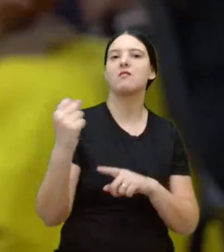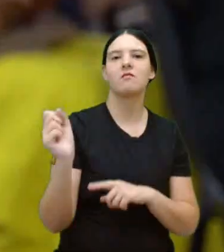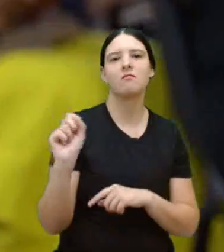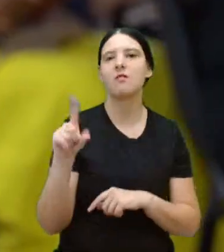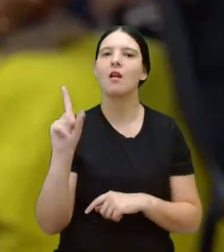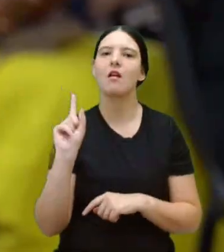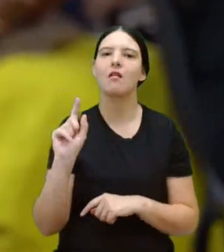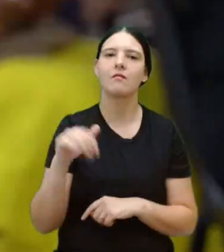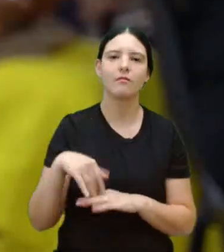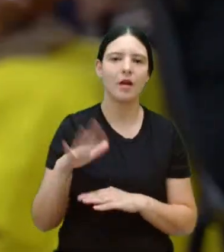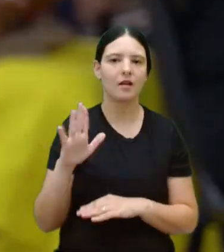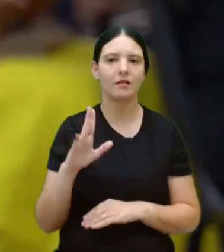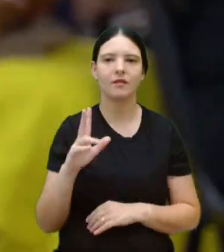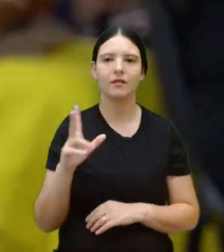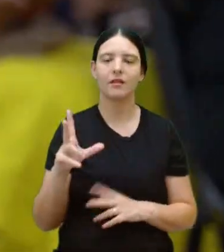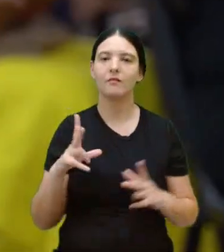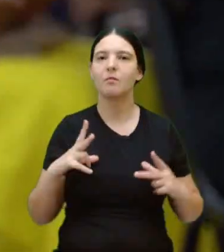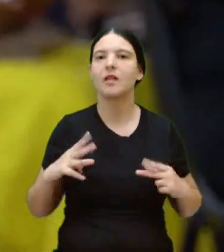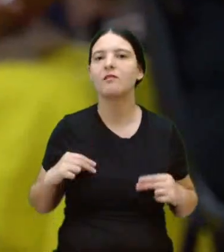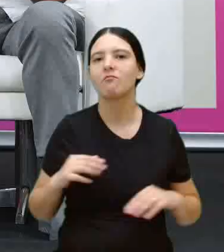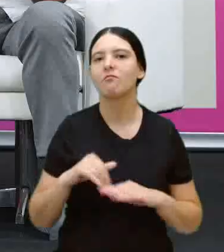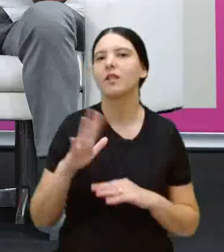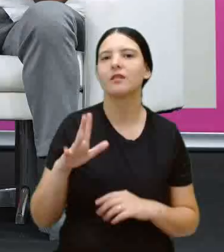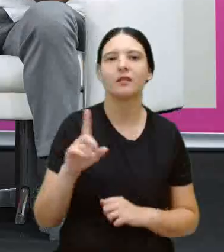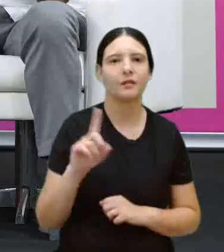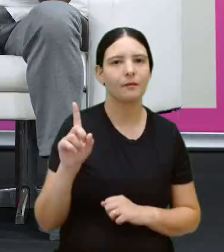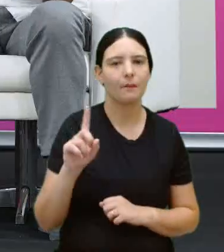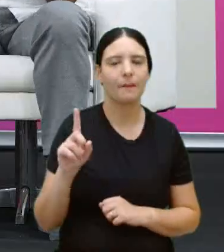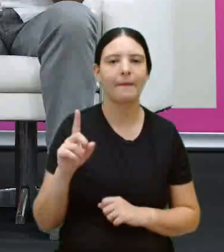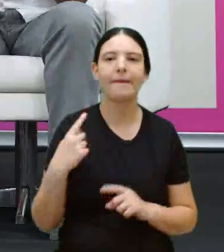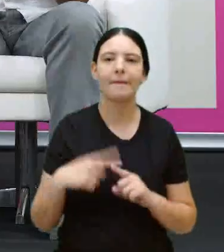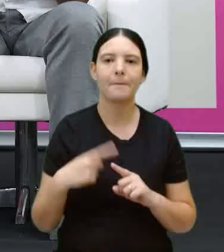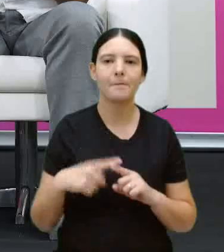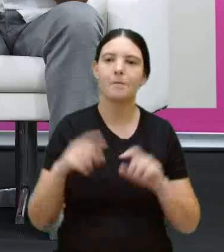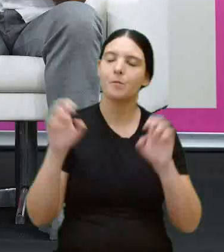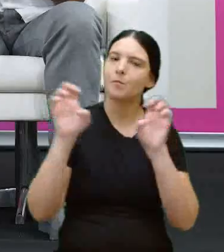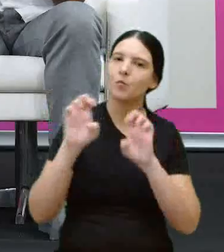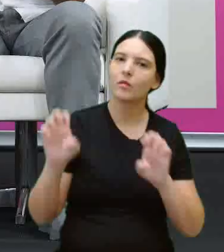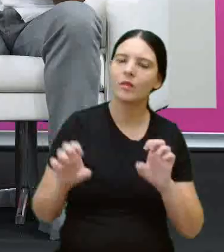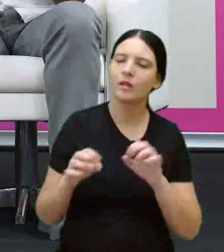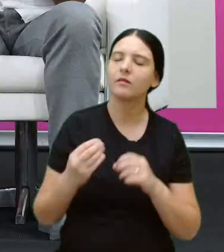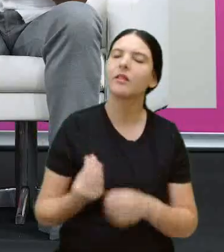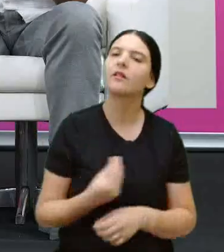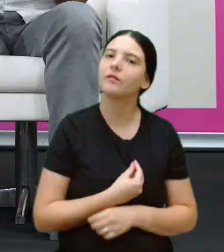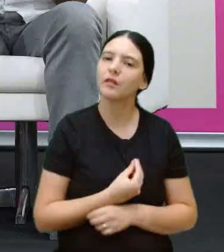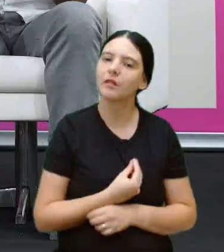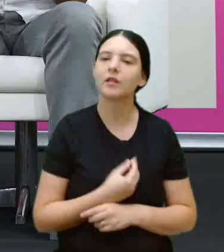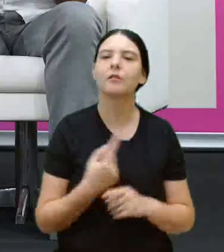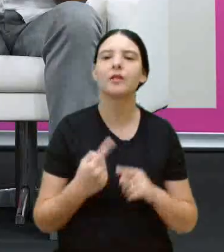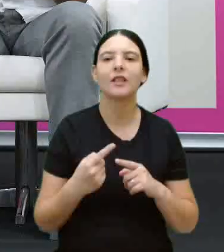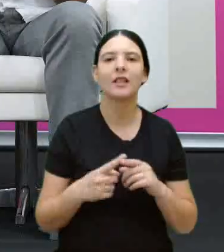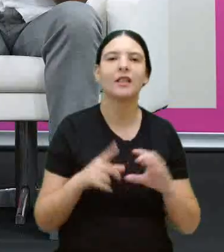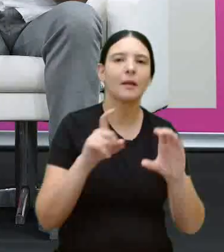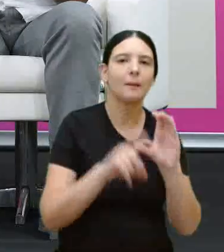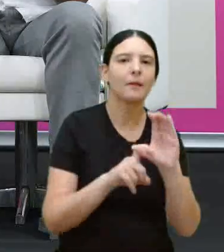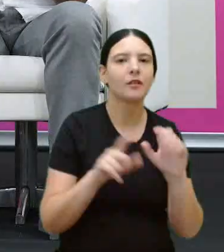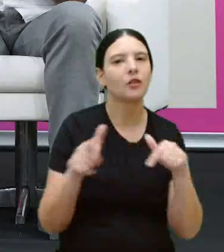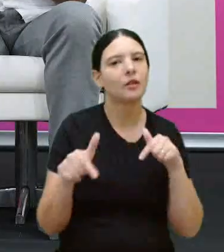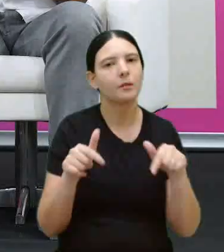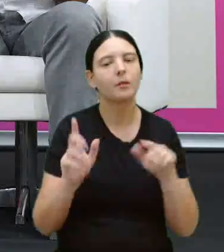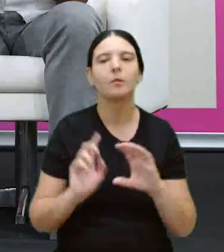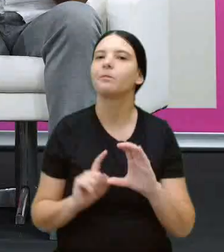amor. E aí, na sua pergunta do racismo estrutural, ele está muito presente. Ele depende de trabalho, depende